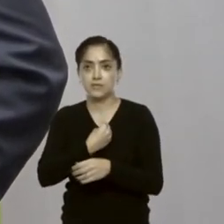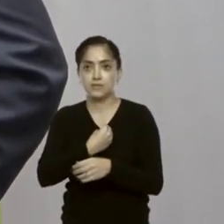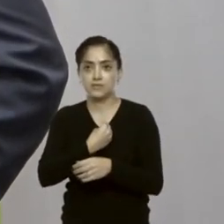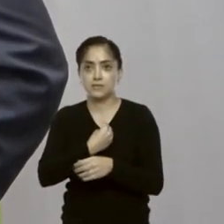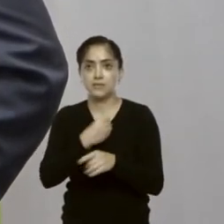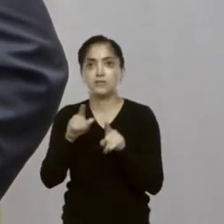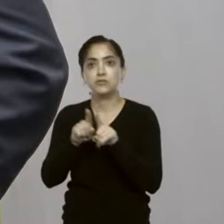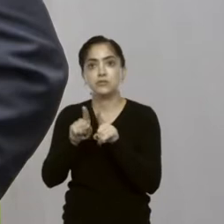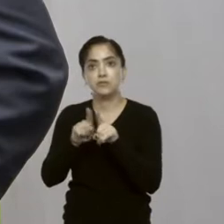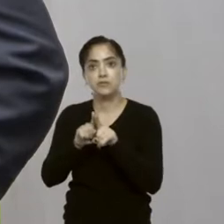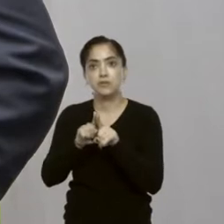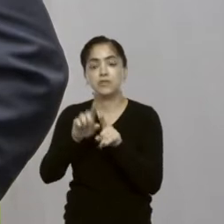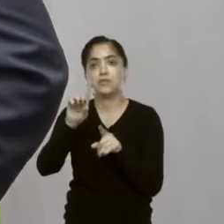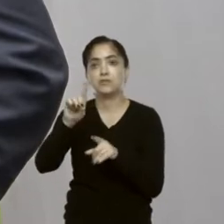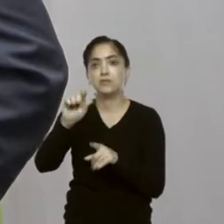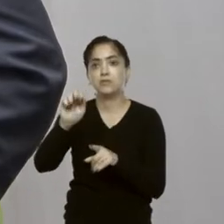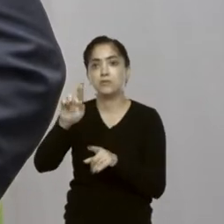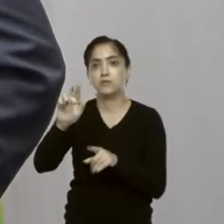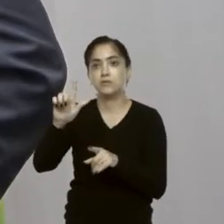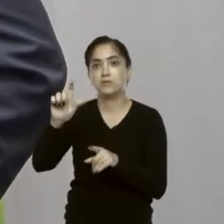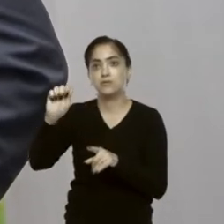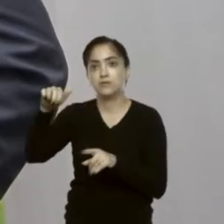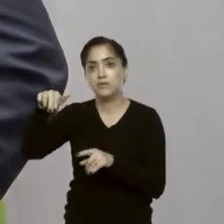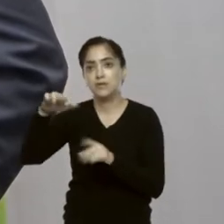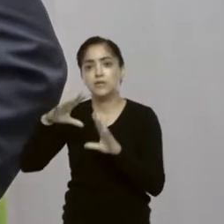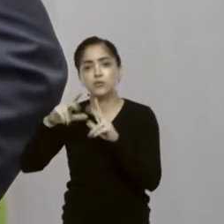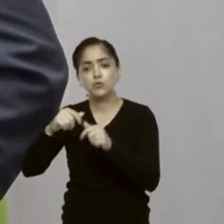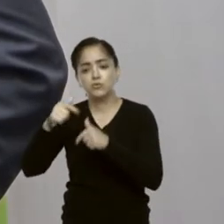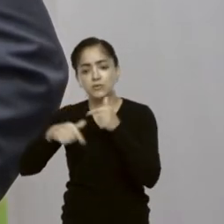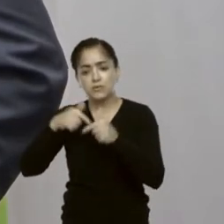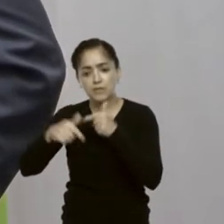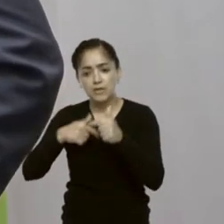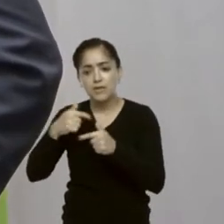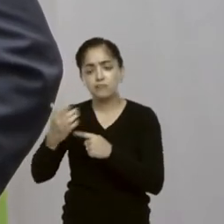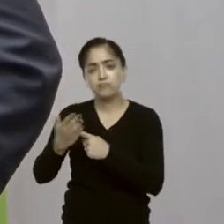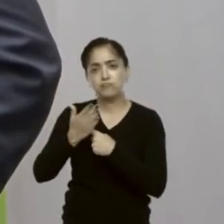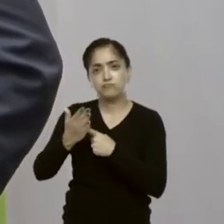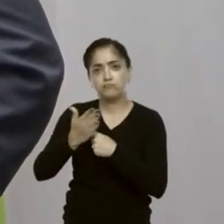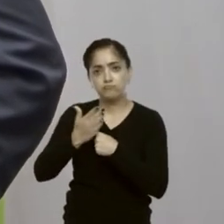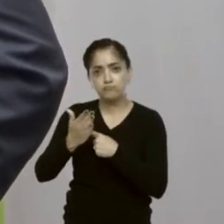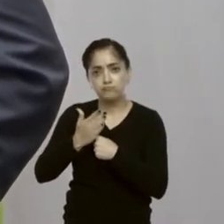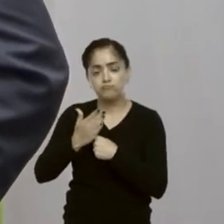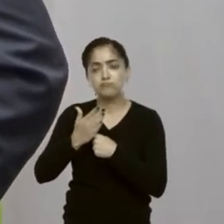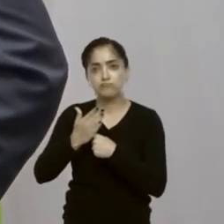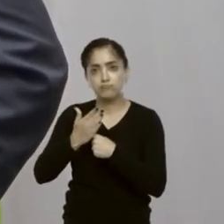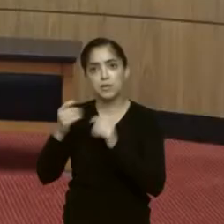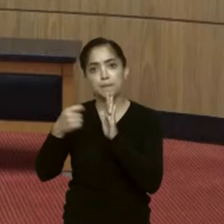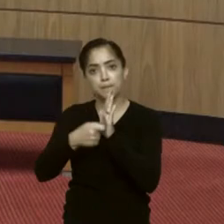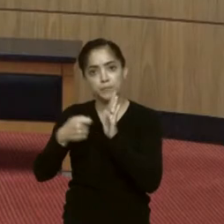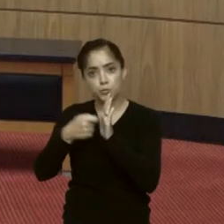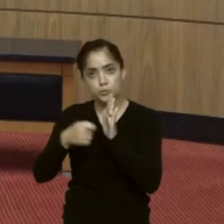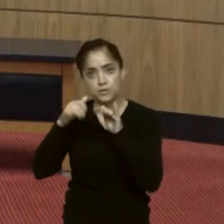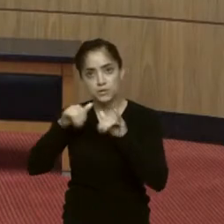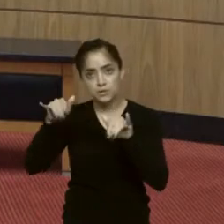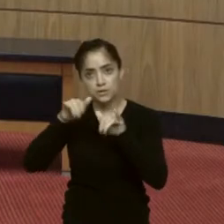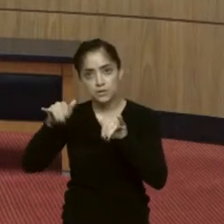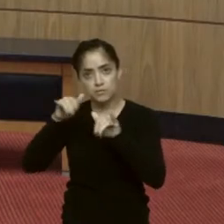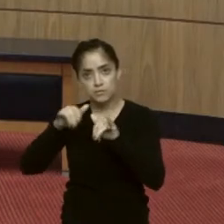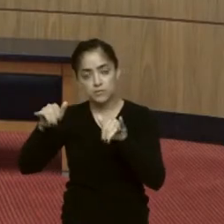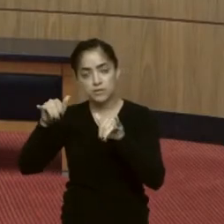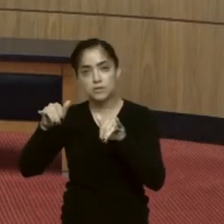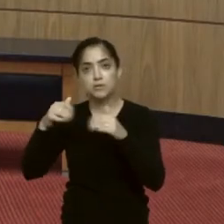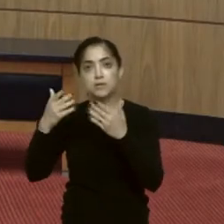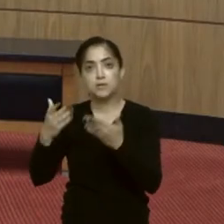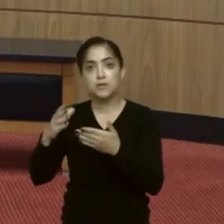Darlan, não desfazendo o resto de todos os trabalhadores que me ajudaram, que peguemos junto na campanha, mas sim pelo destaque que